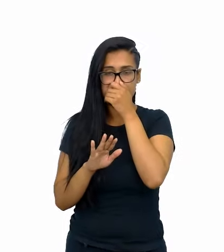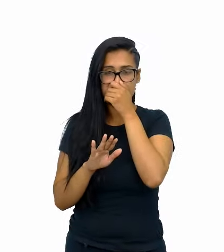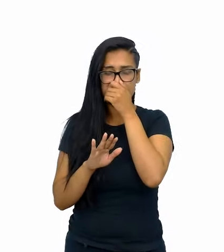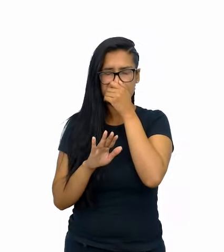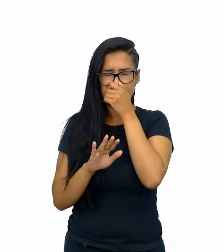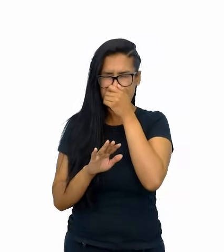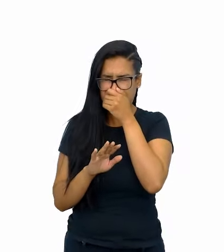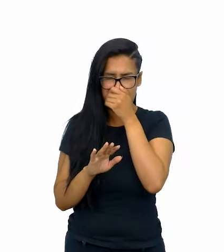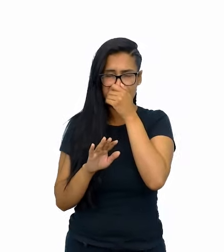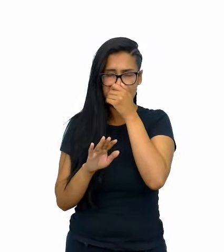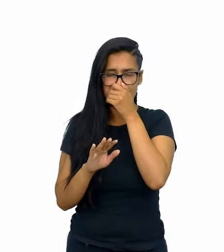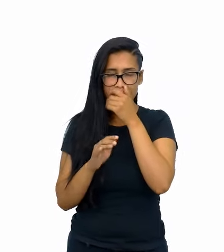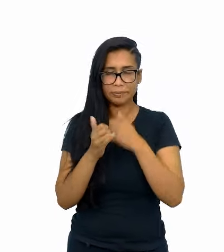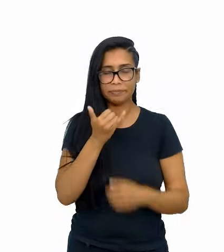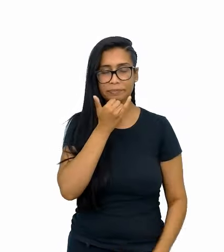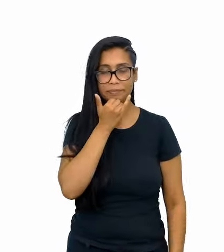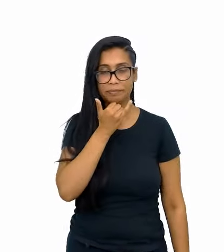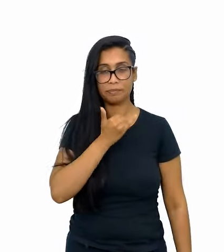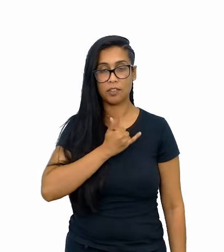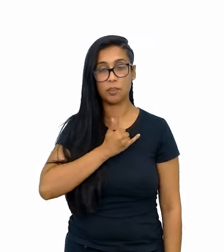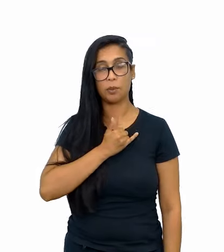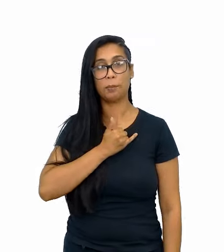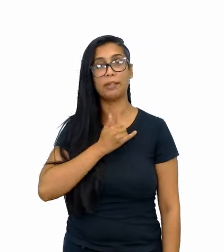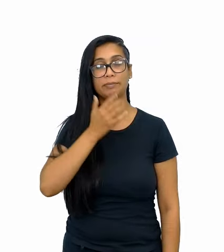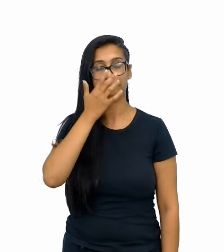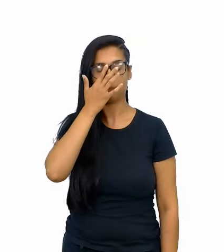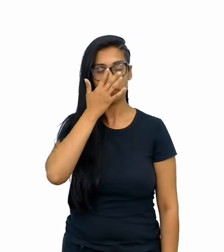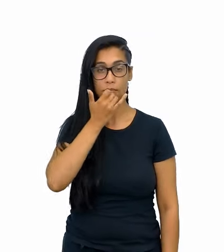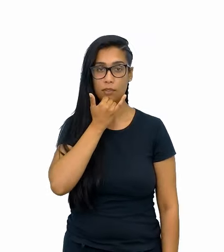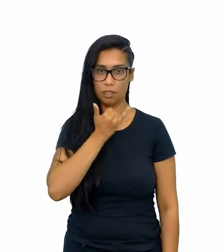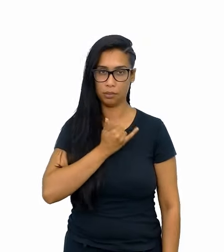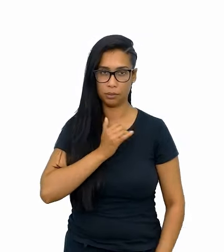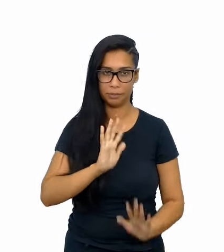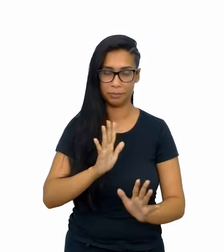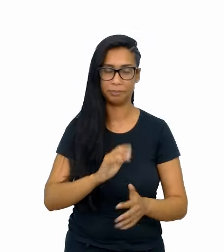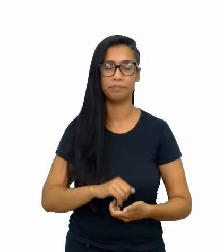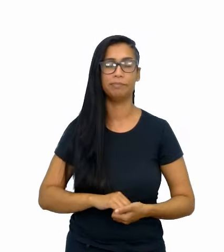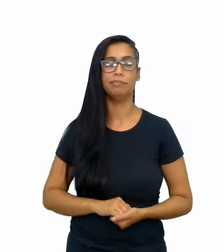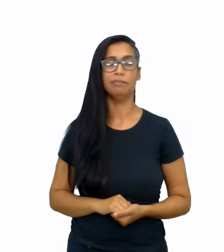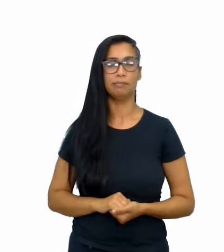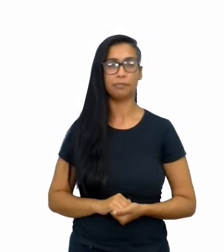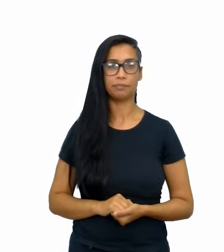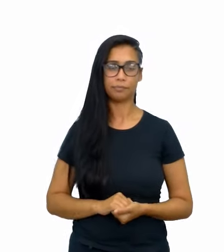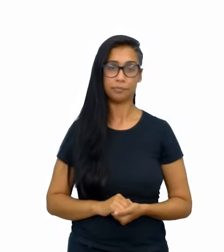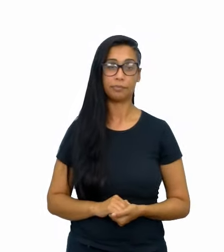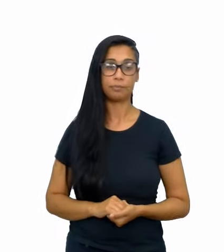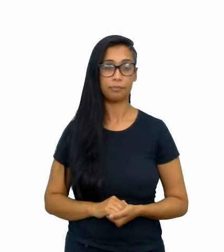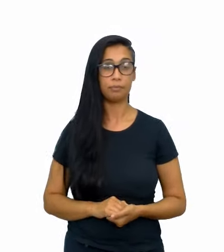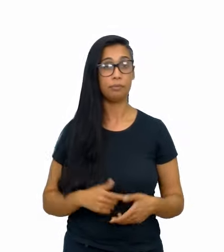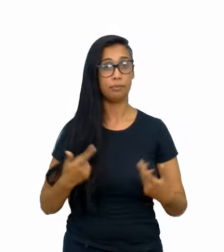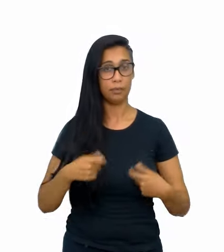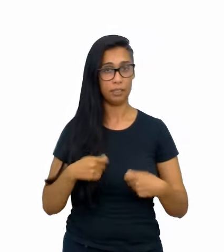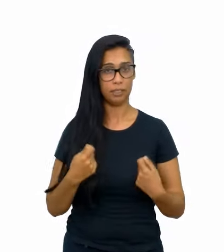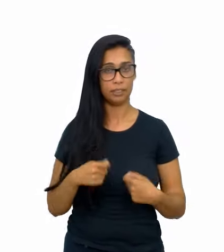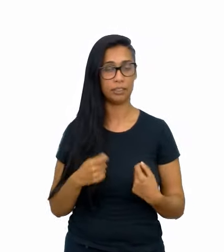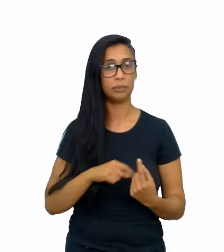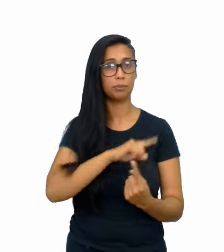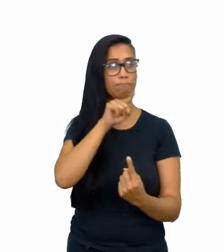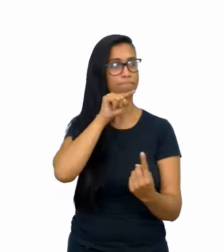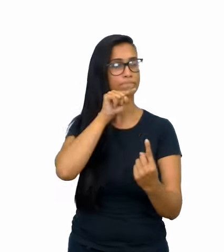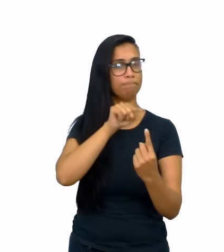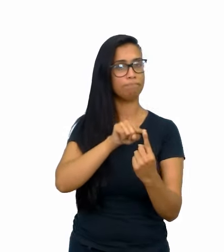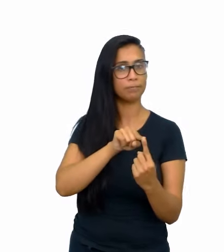composicional das fábulas, por exemplo, com personagens, moral, muitas vezes com a presença do discurso direto, e muito vai